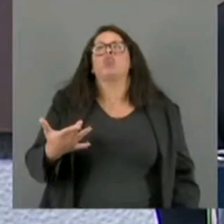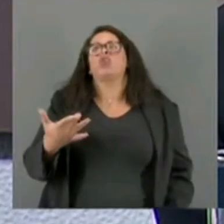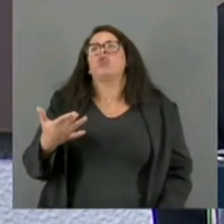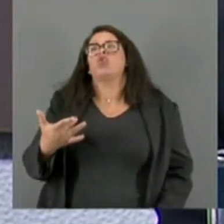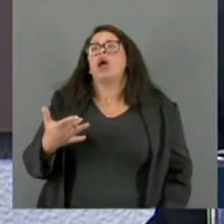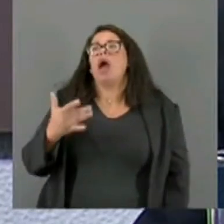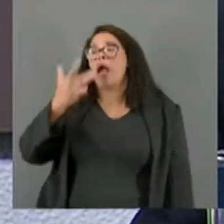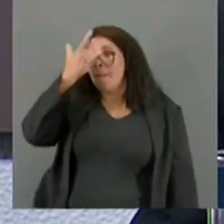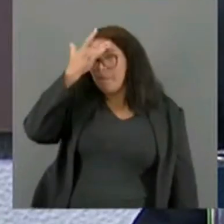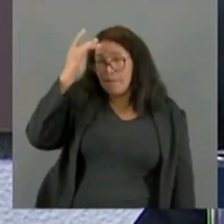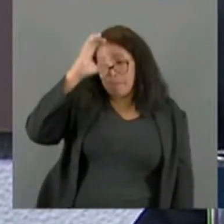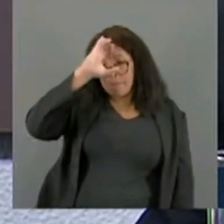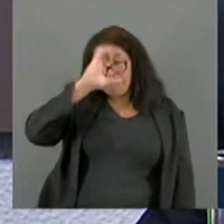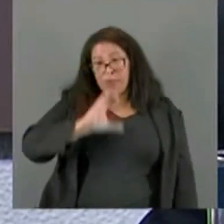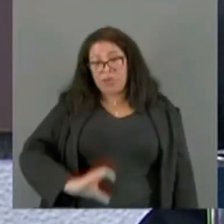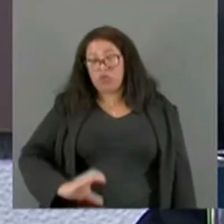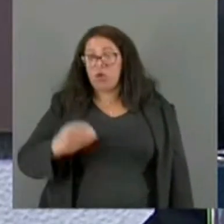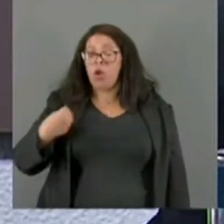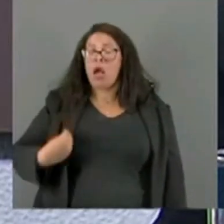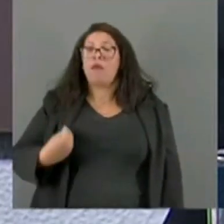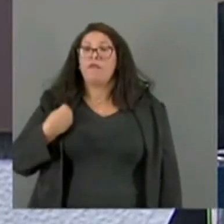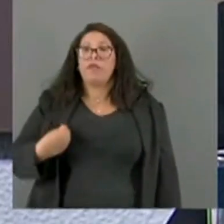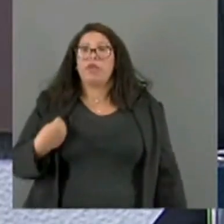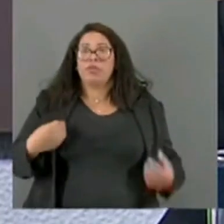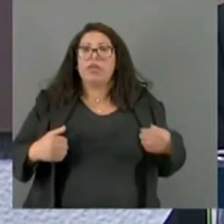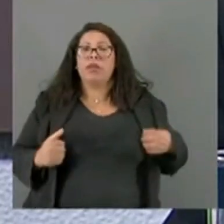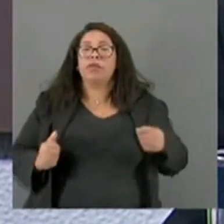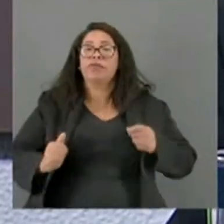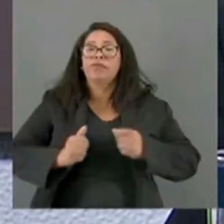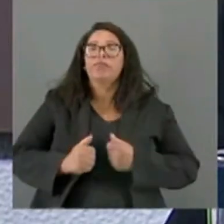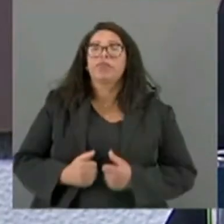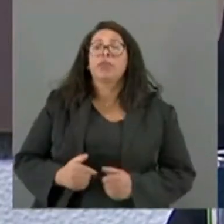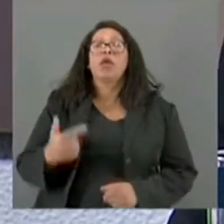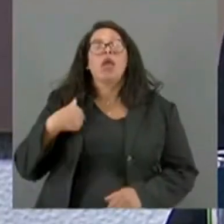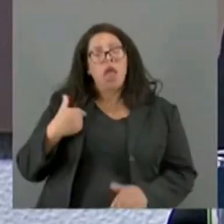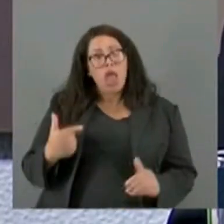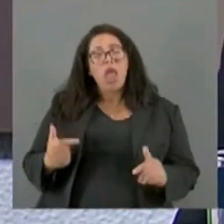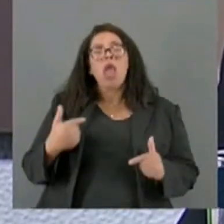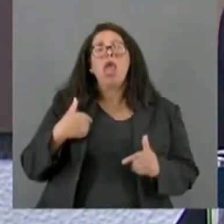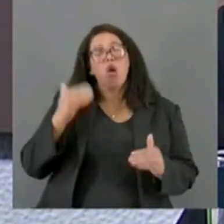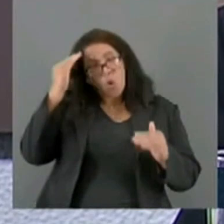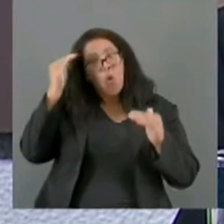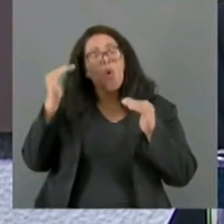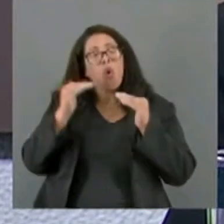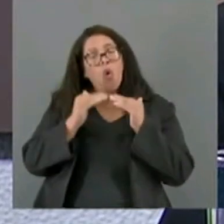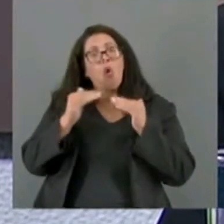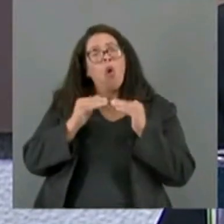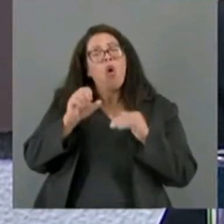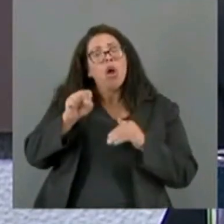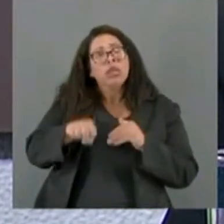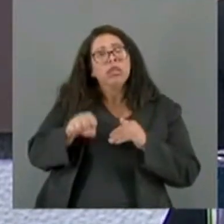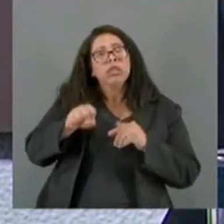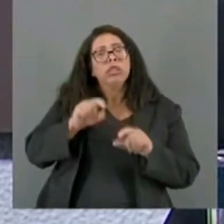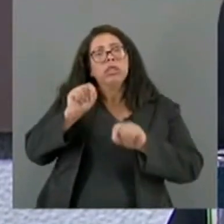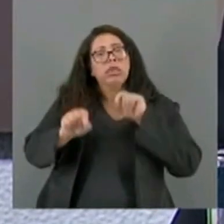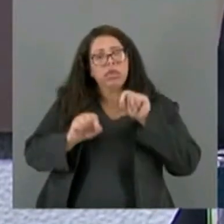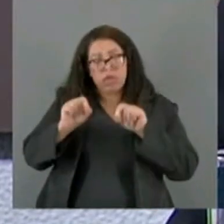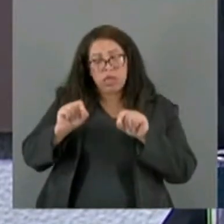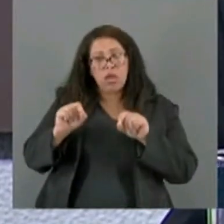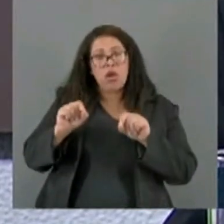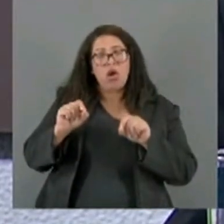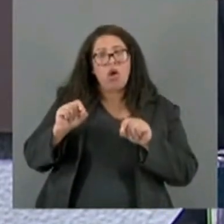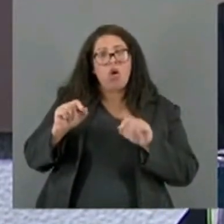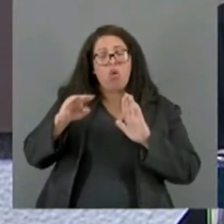vítima, a vida de alguém, de maneira que eu sou plenamente favorável que os planos de